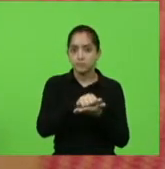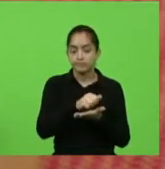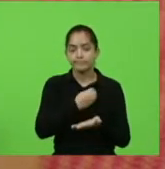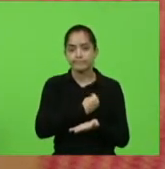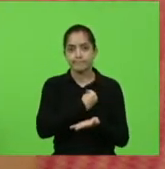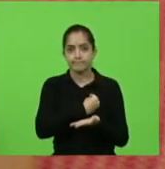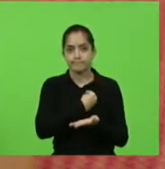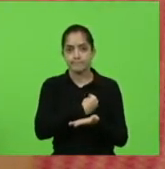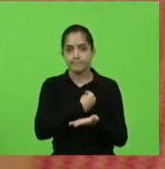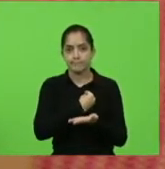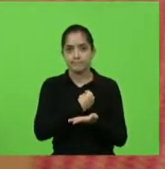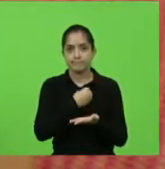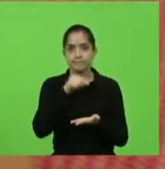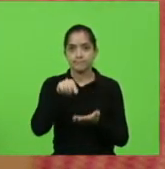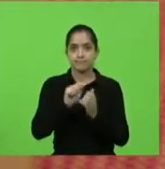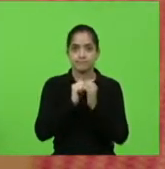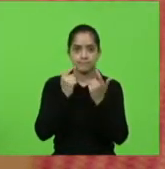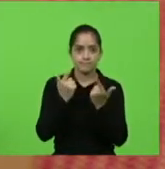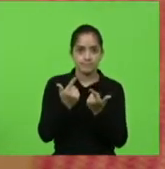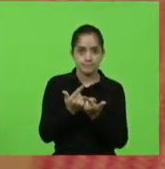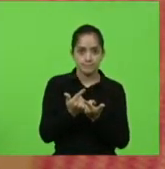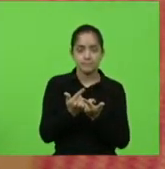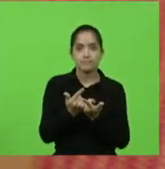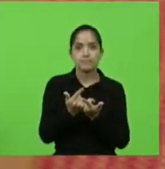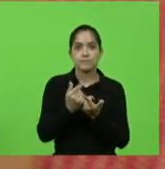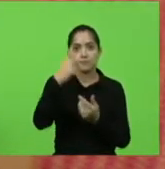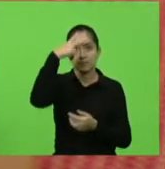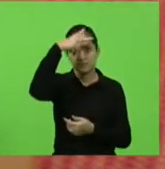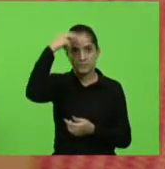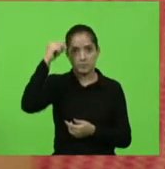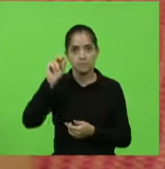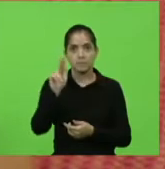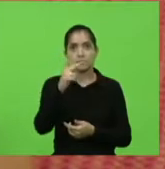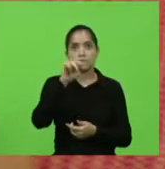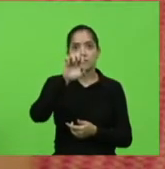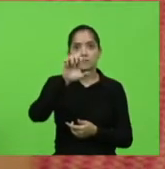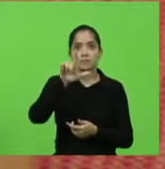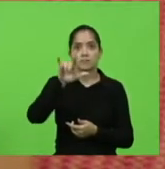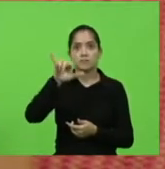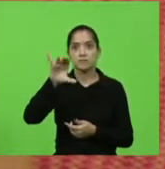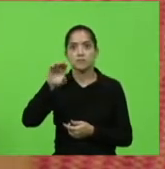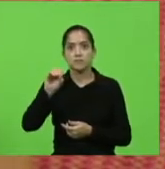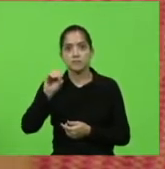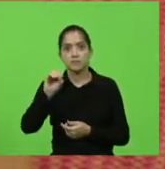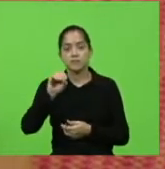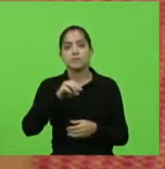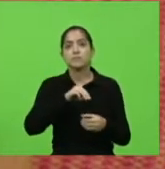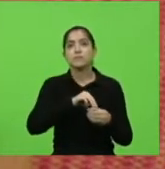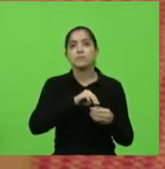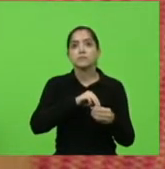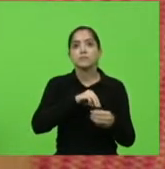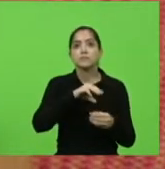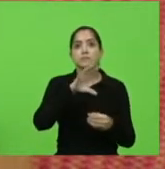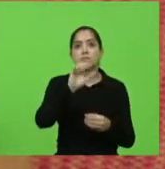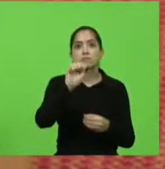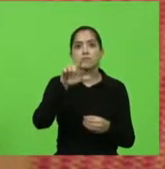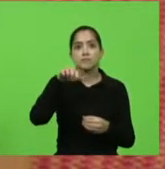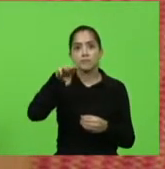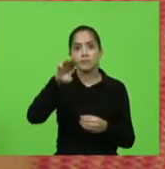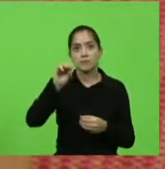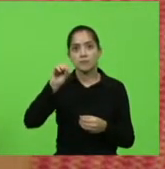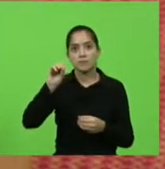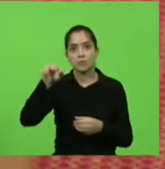presença aqui na casa, do prefeito Hélio Marcelo Lenk, do município de Calmon, também